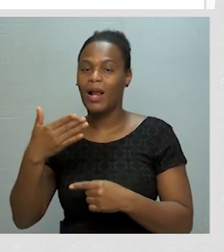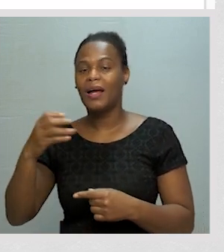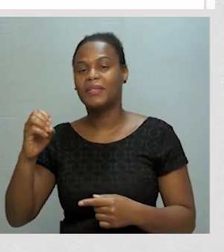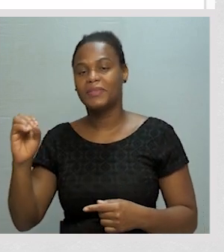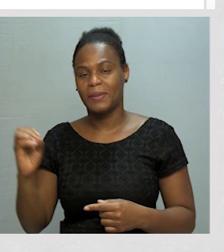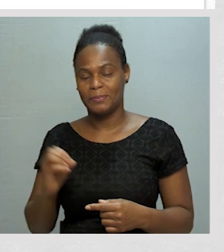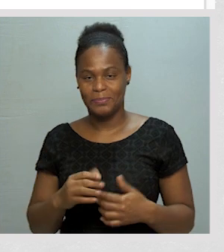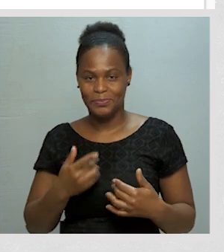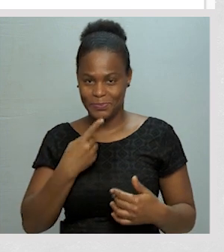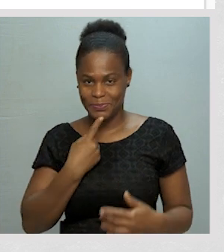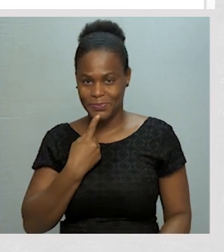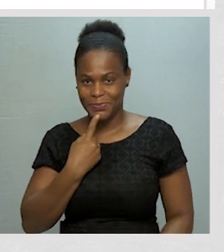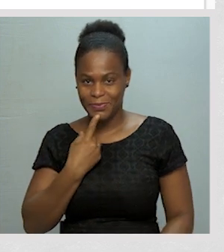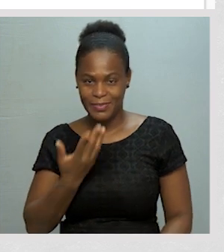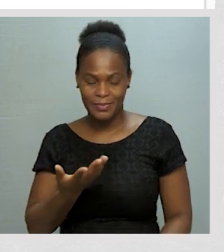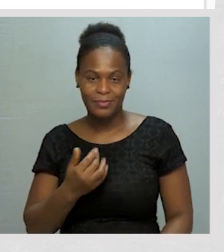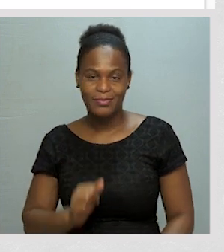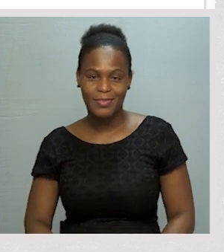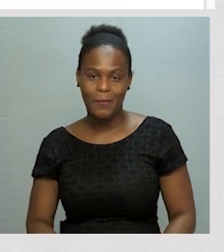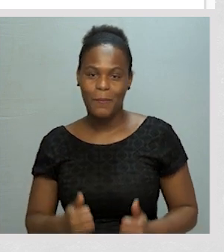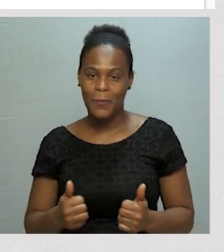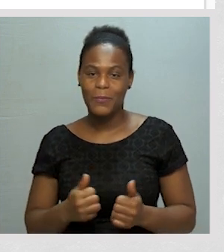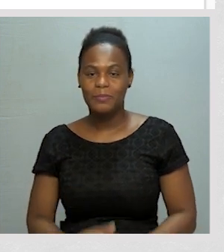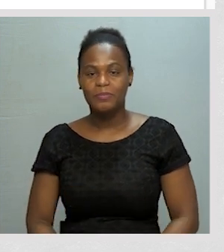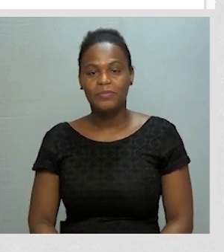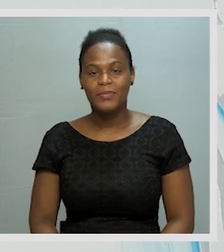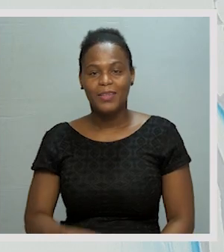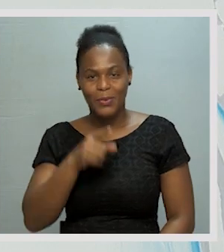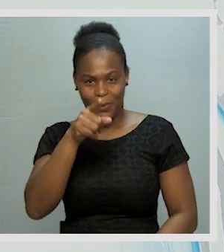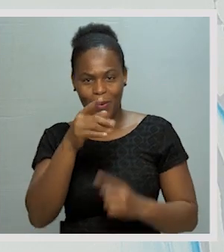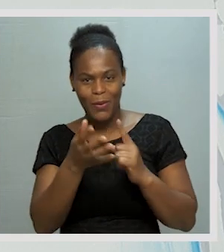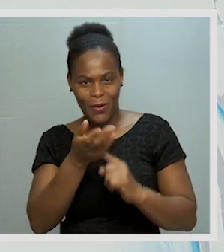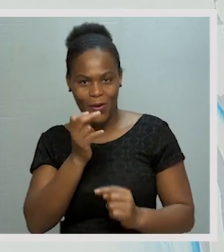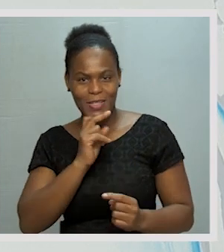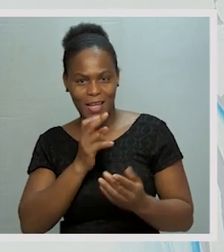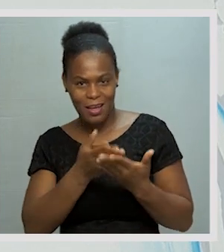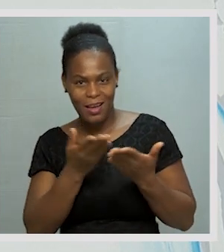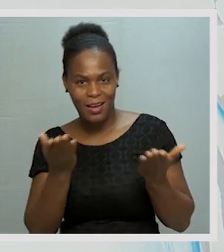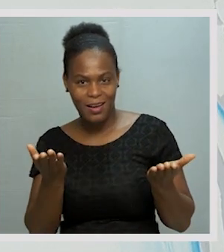mais 40, 100. E por último,